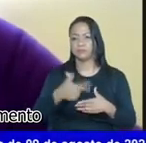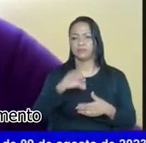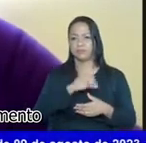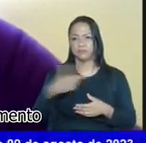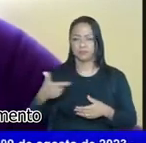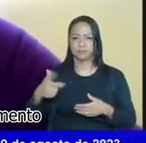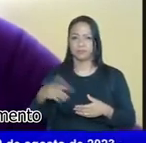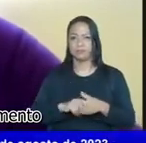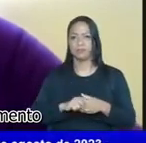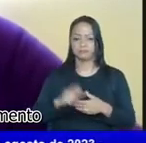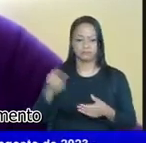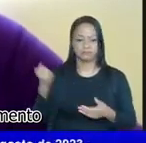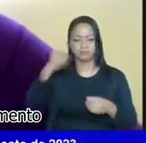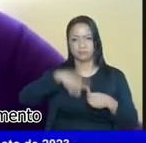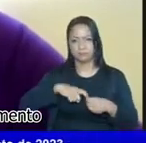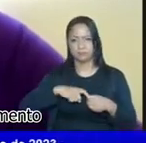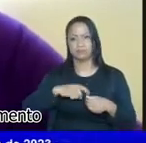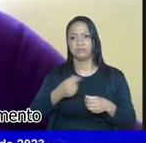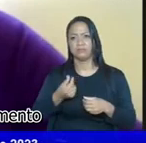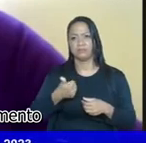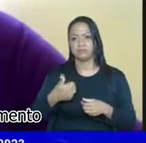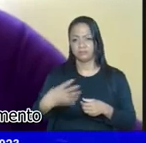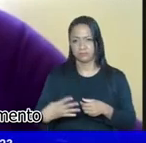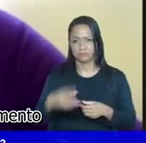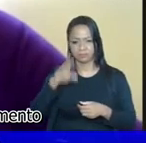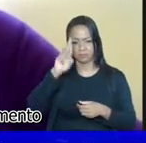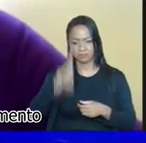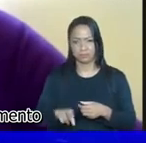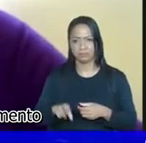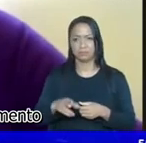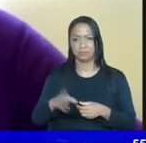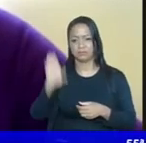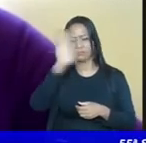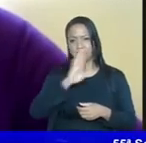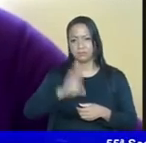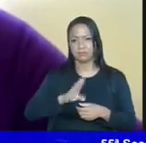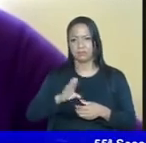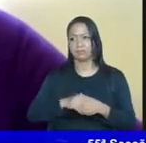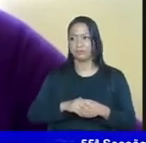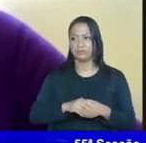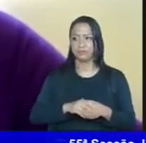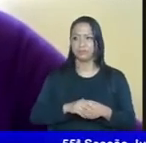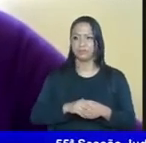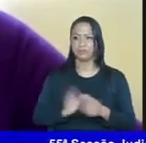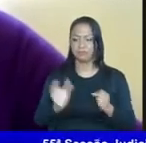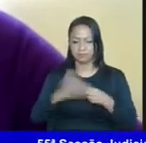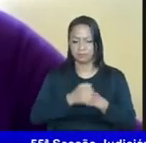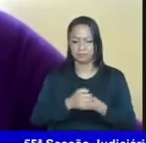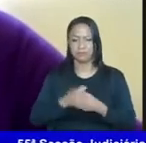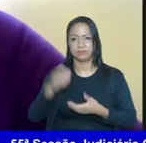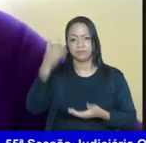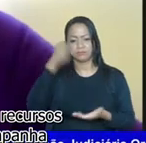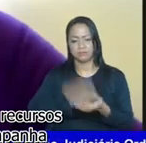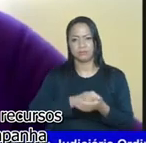2022 e determinou o recolhimento do valor de R$ 14.000 ao Tesouro Nacional, em razão da omissão de